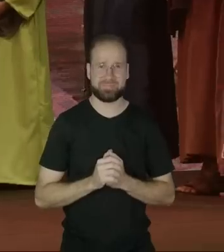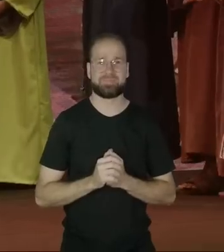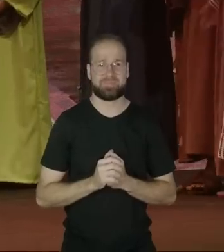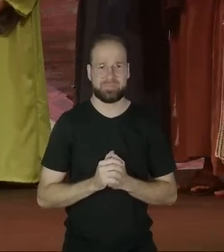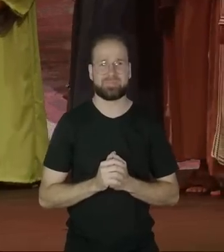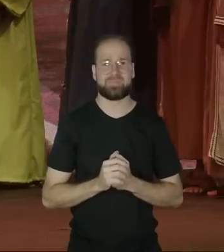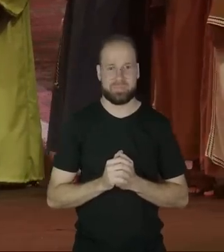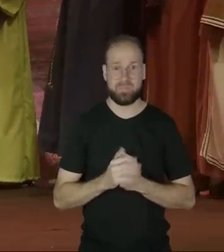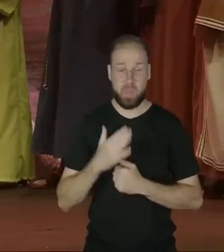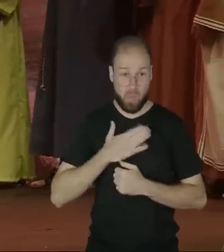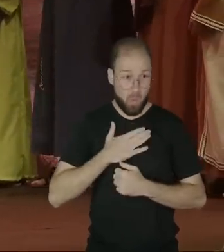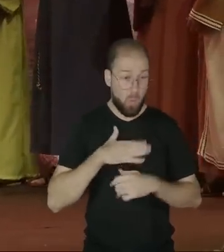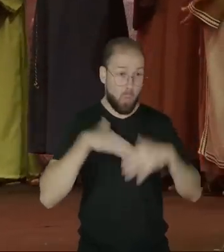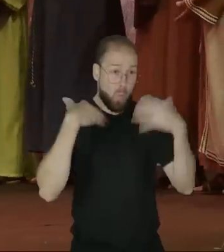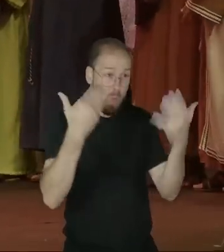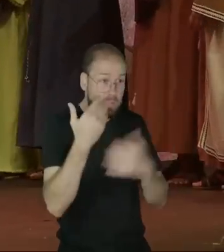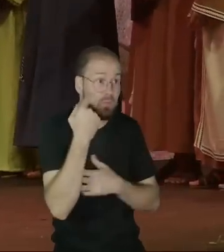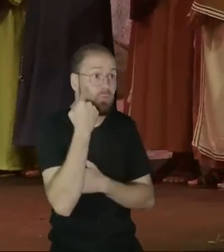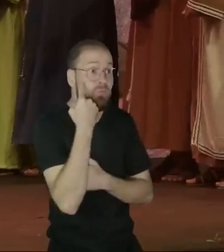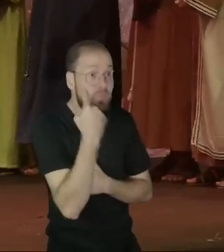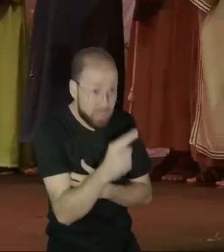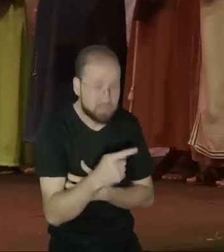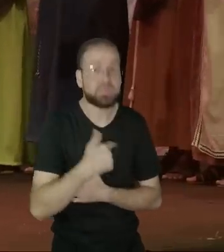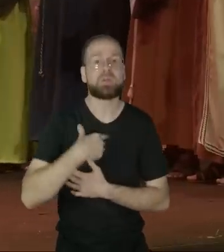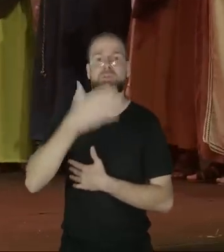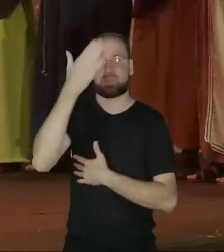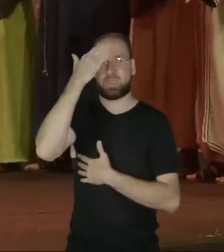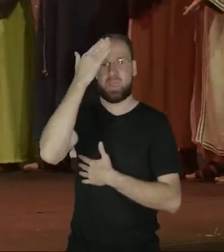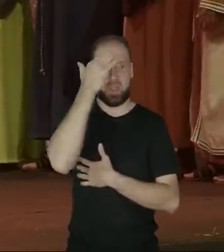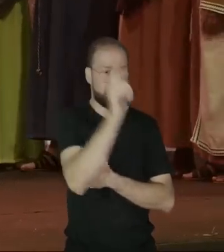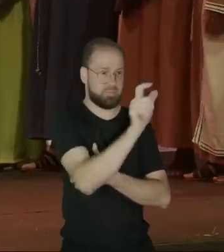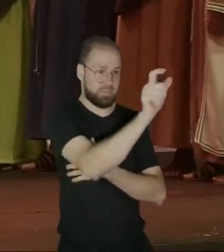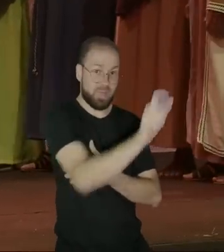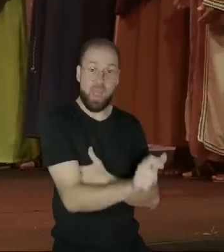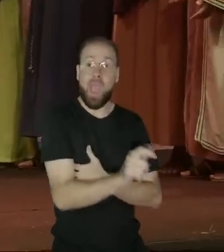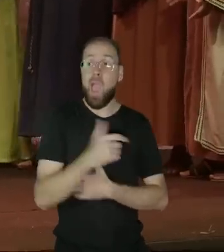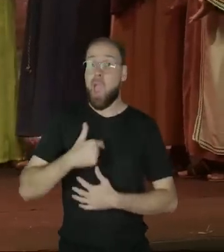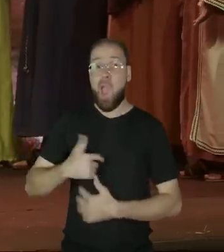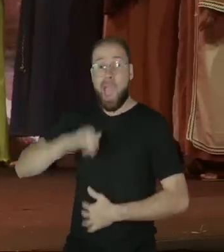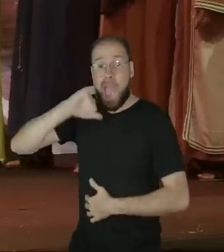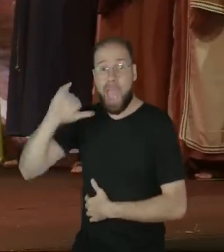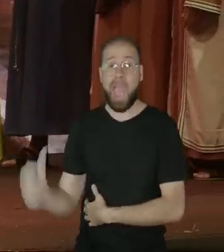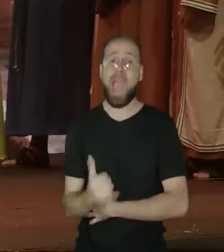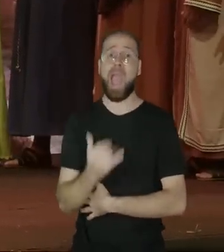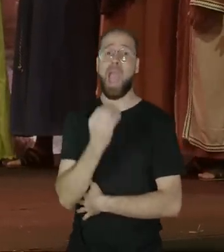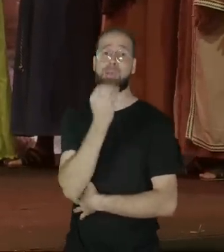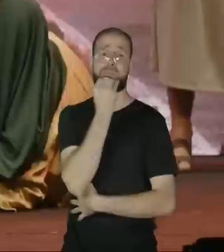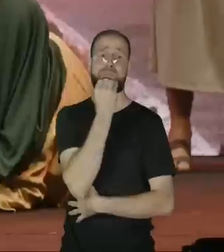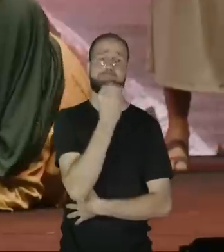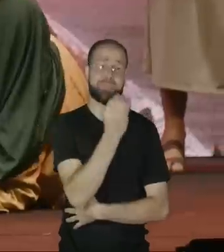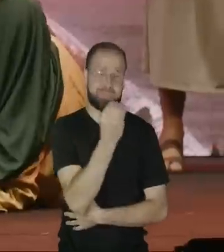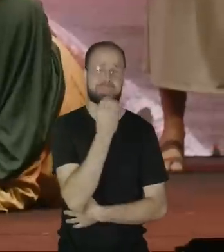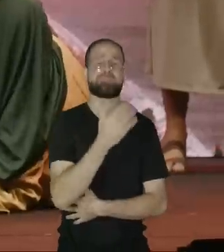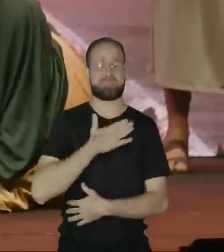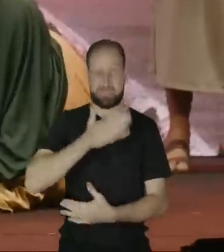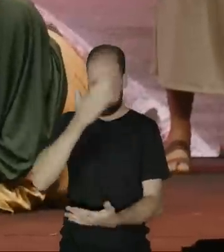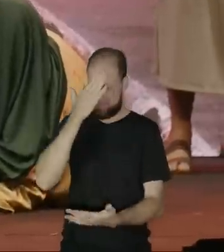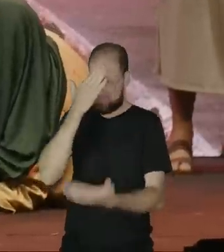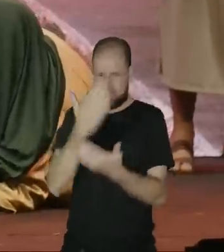quando eu te vi, sabia que aquela era a minha chance. Rompi